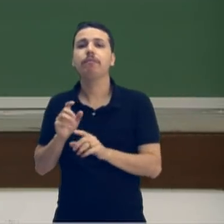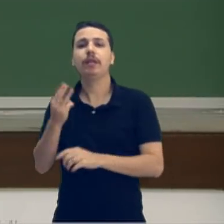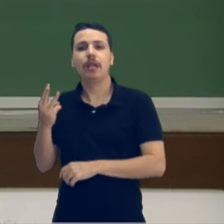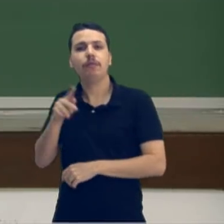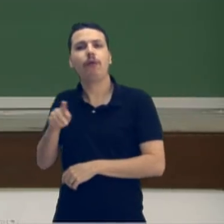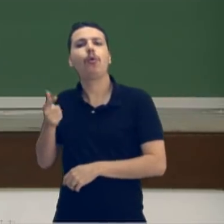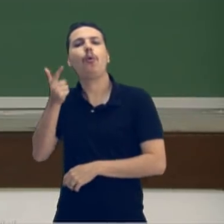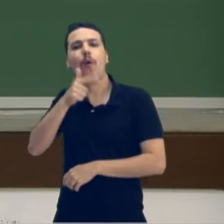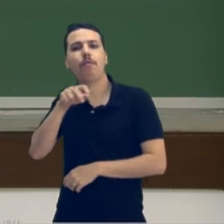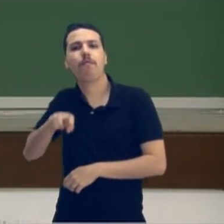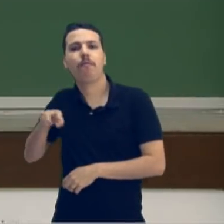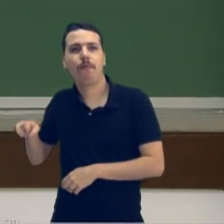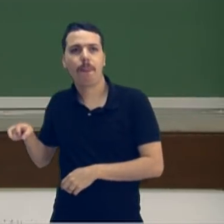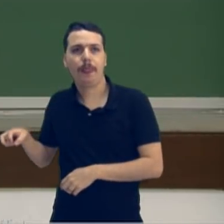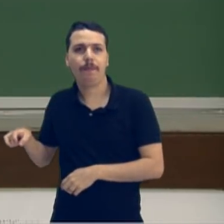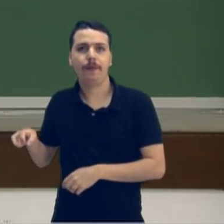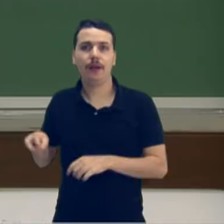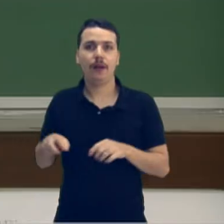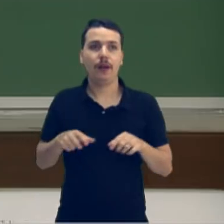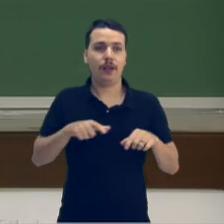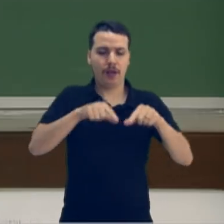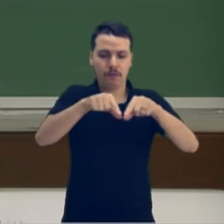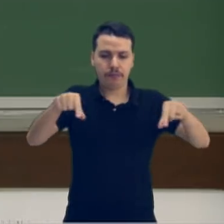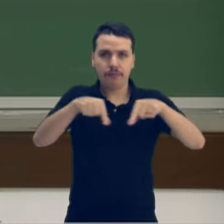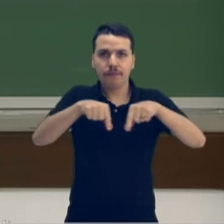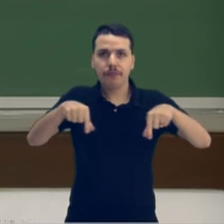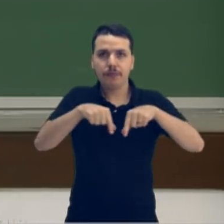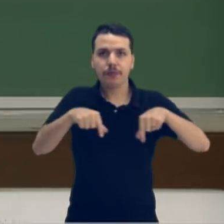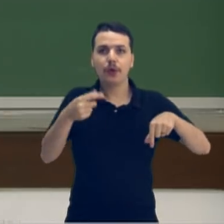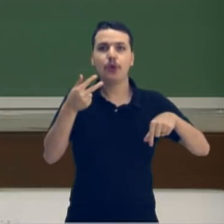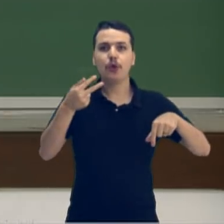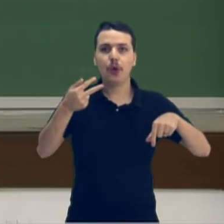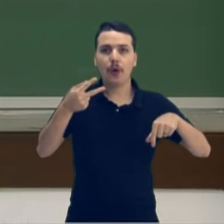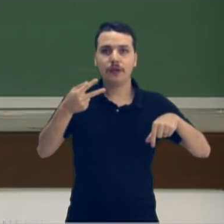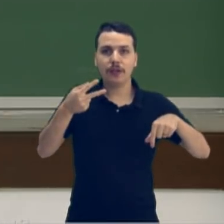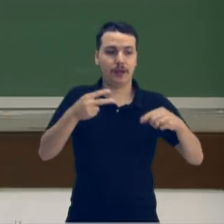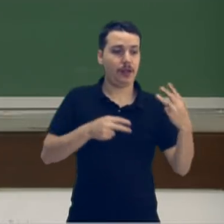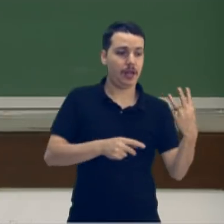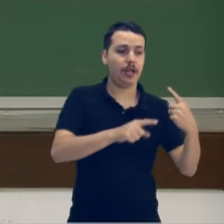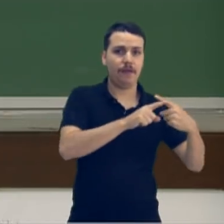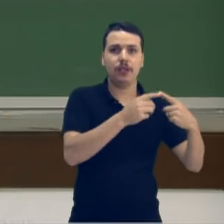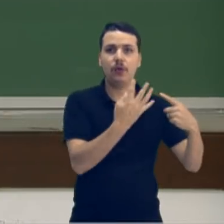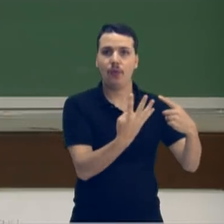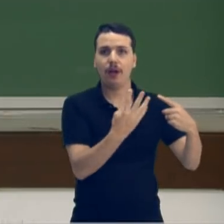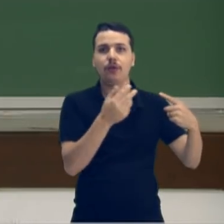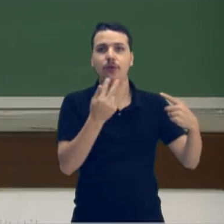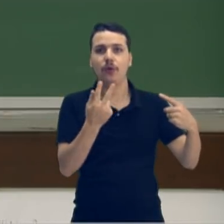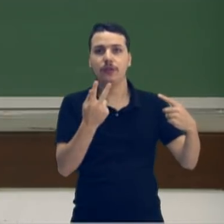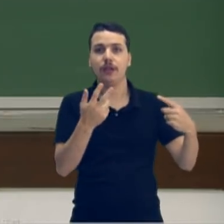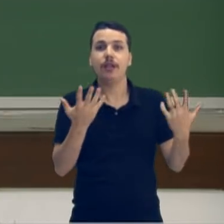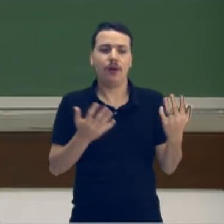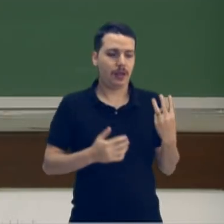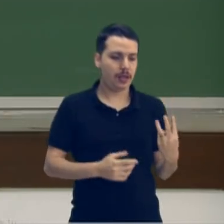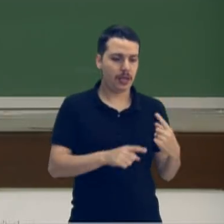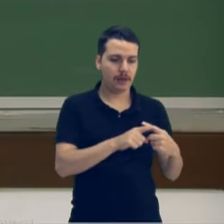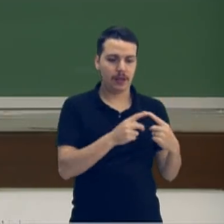tem 12 cadeiras, ou seja, 3 vezes 4, 12. E se eu fizer 3 vezes 23, eu tenho 69.